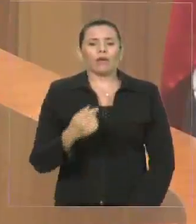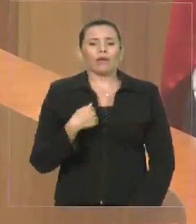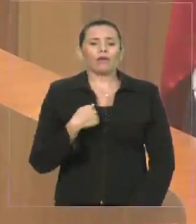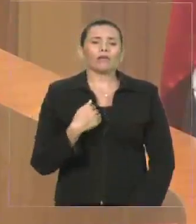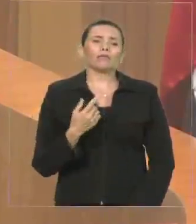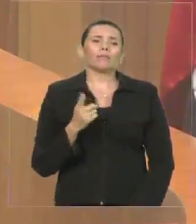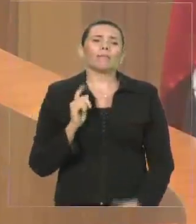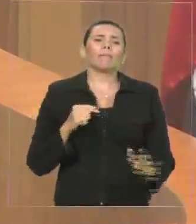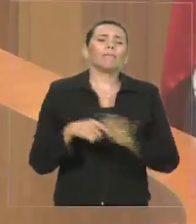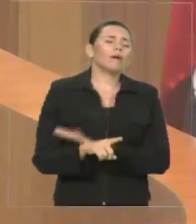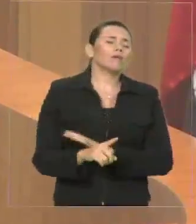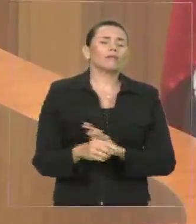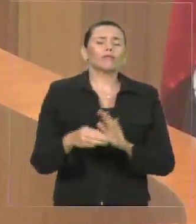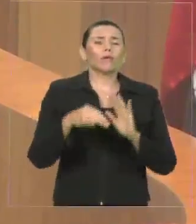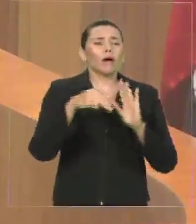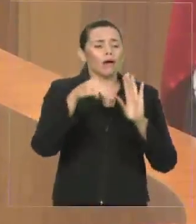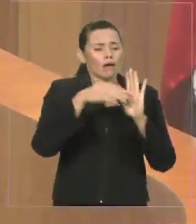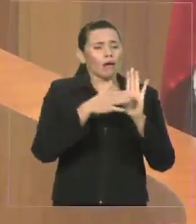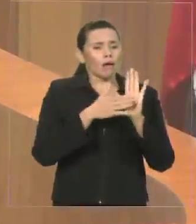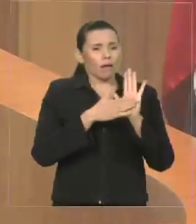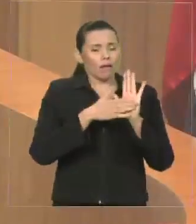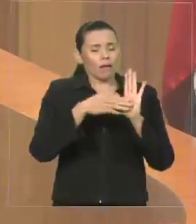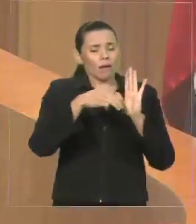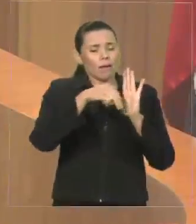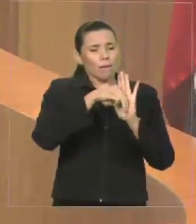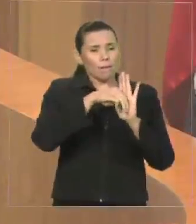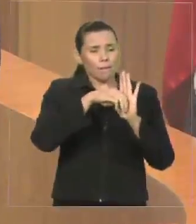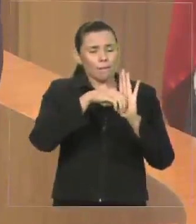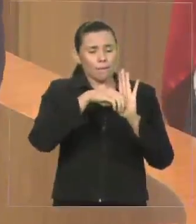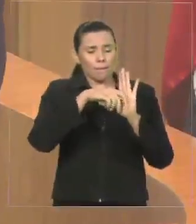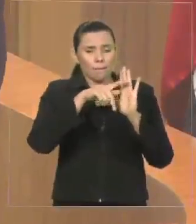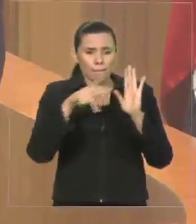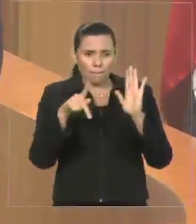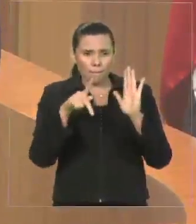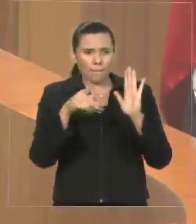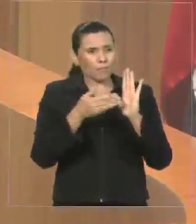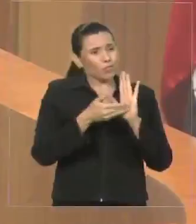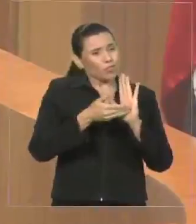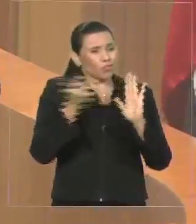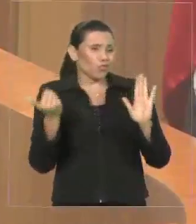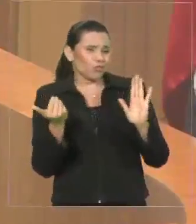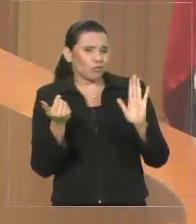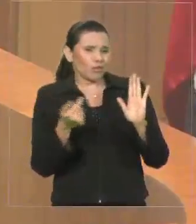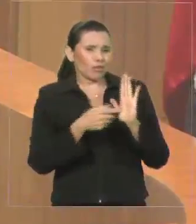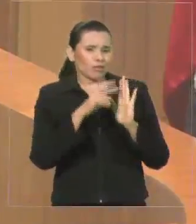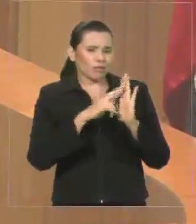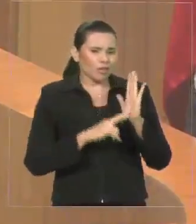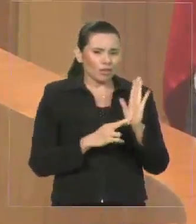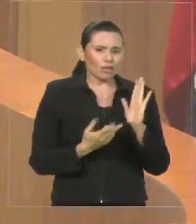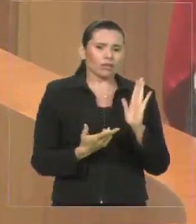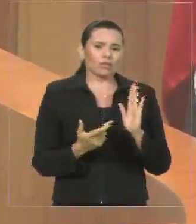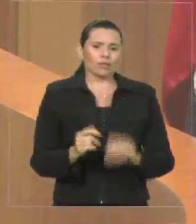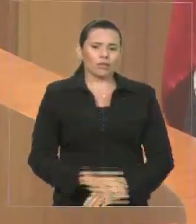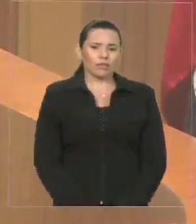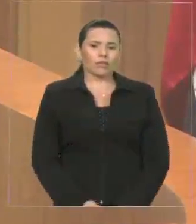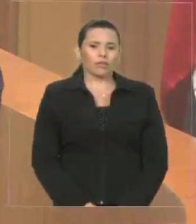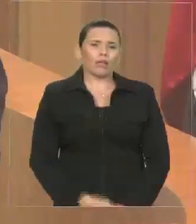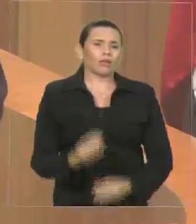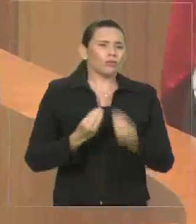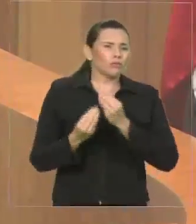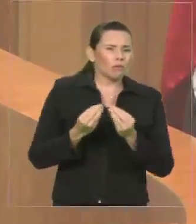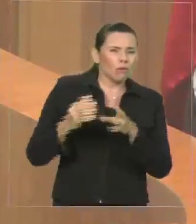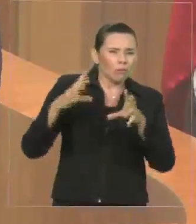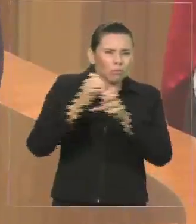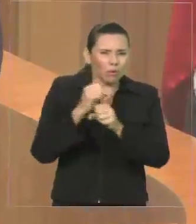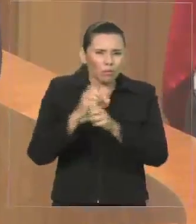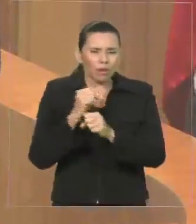obrigação da administração pública de aferir, através de cálculos, os valores que são devidos nos pagamentos realizados por dispensa